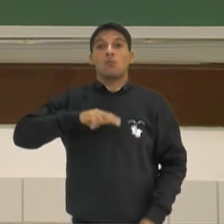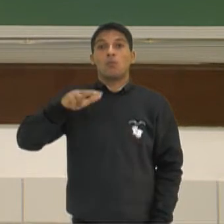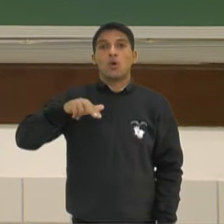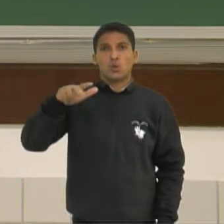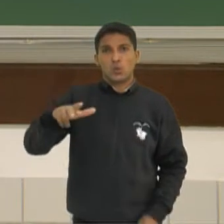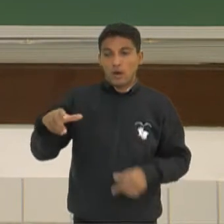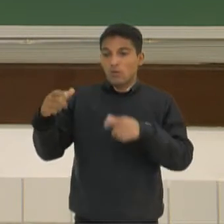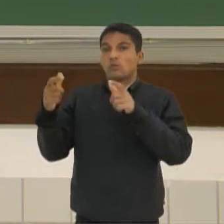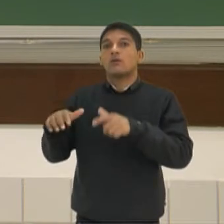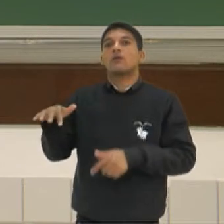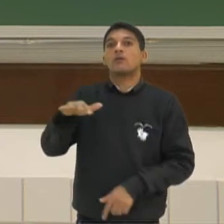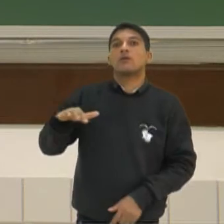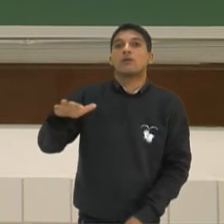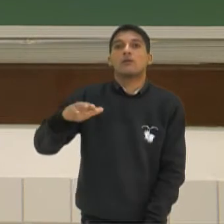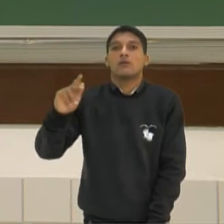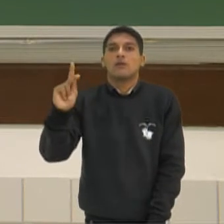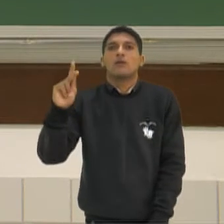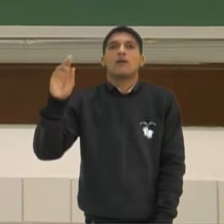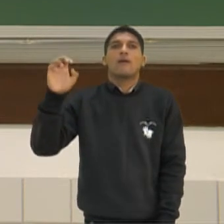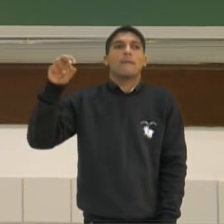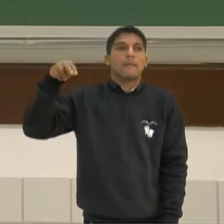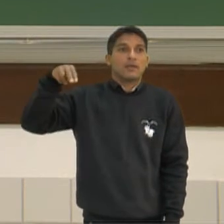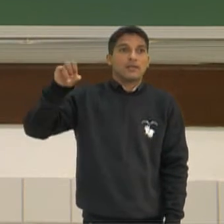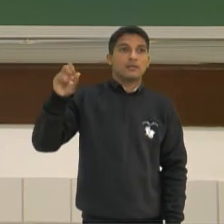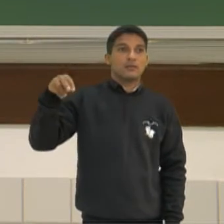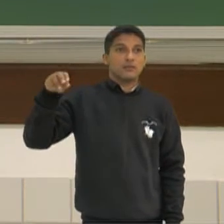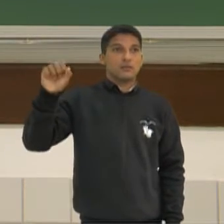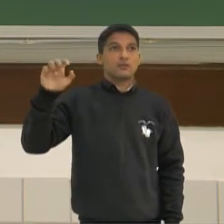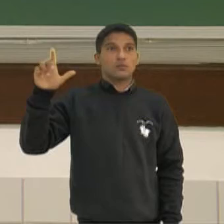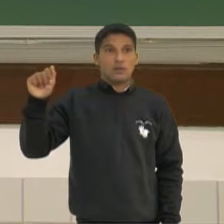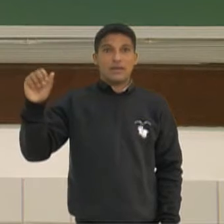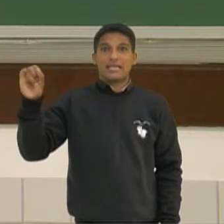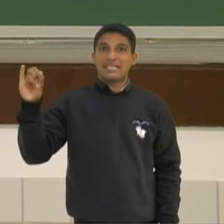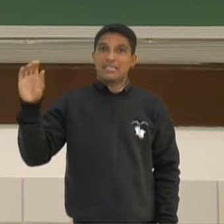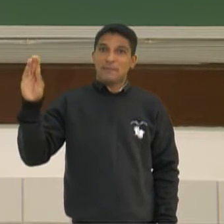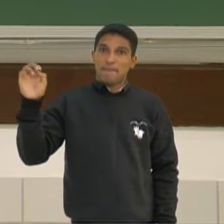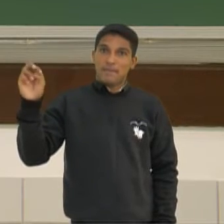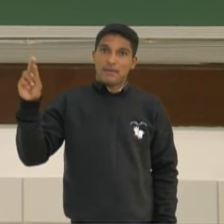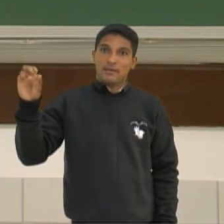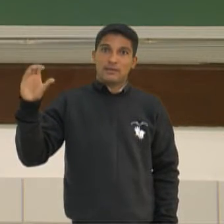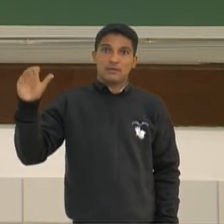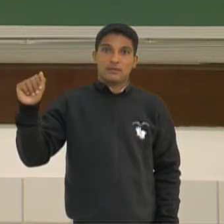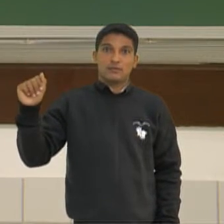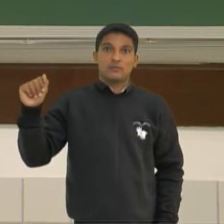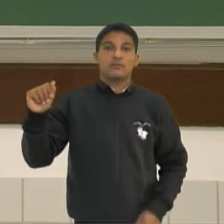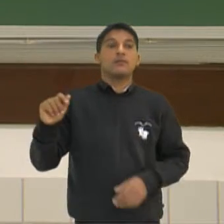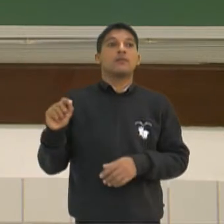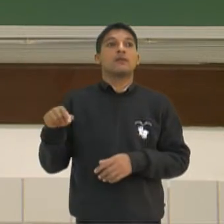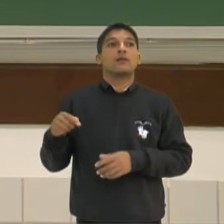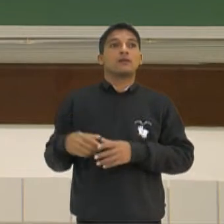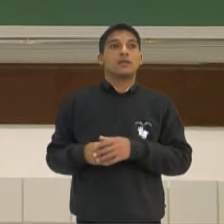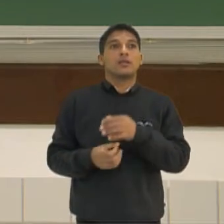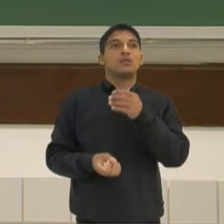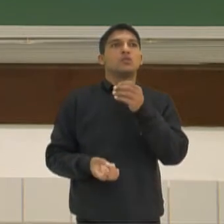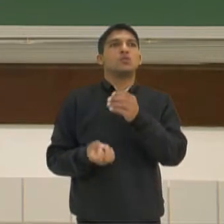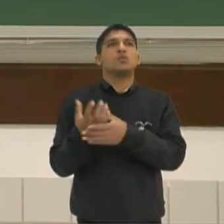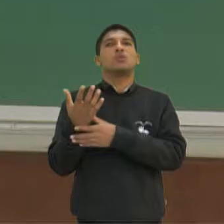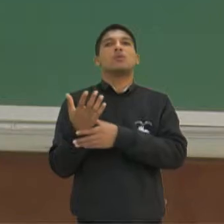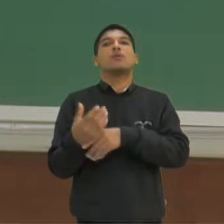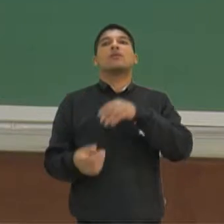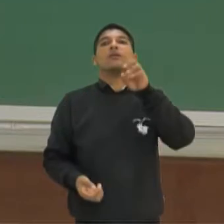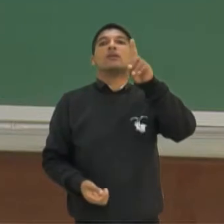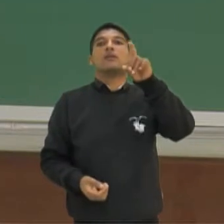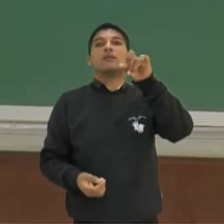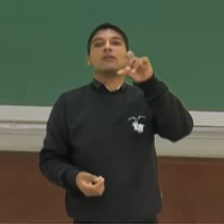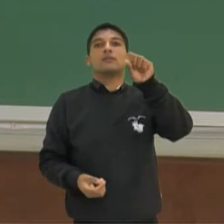vamos ver que vai surgir uma outra dinastia, que é a dinastia dos Abássidas, que vai ali percorrer